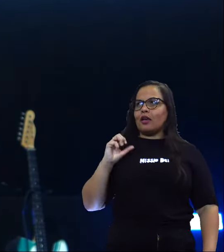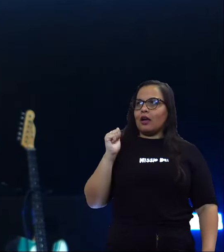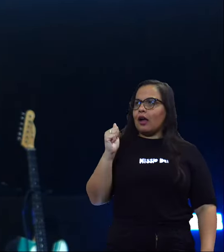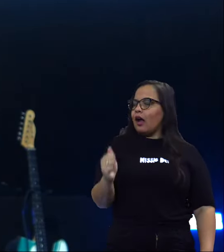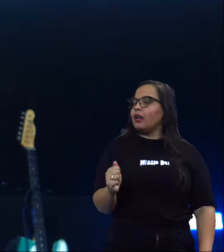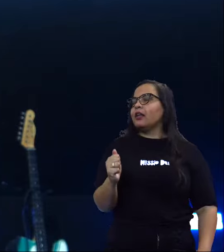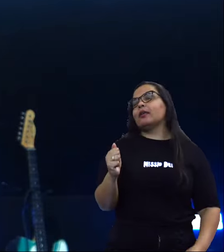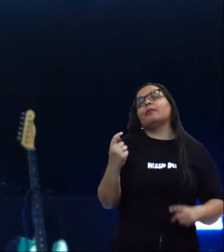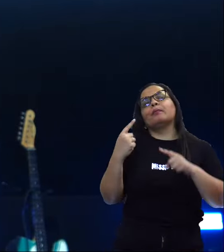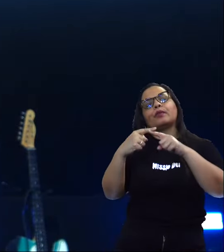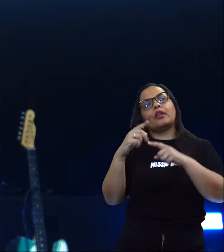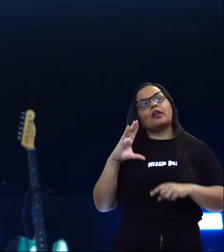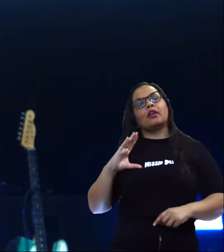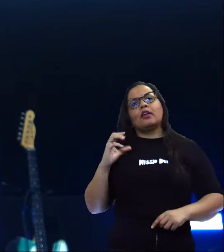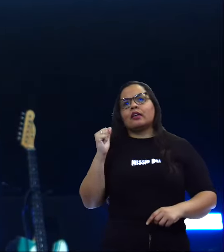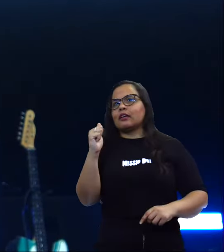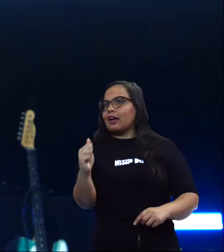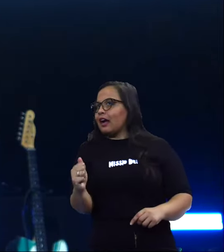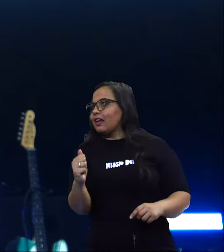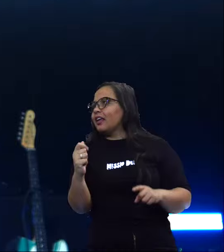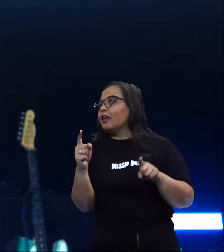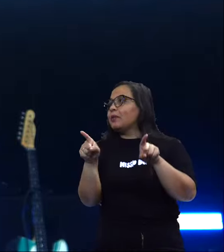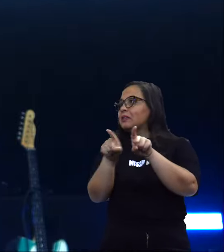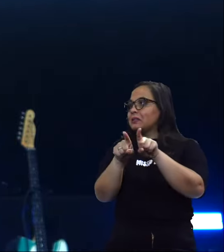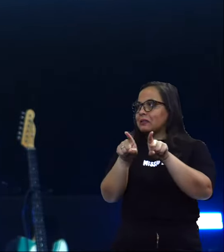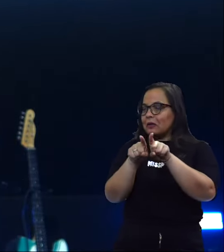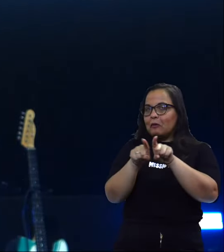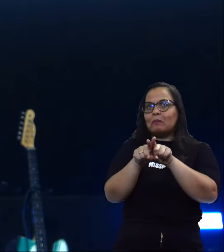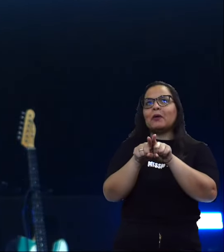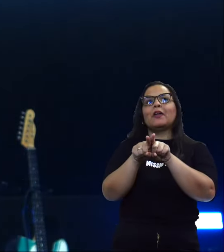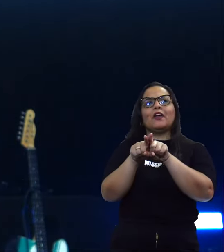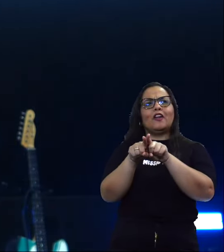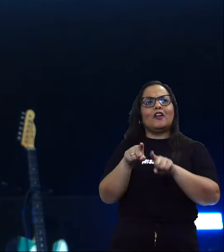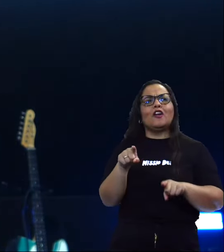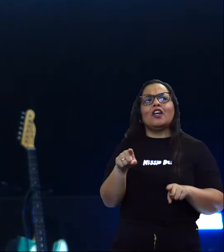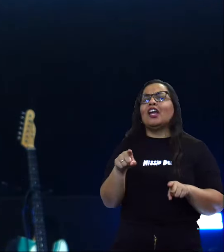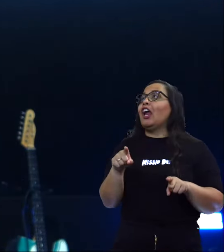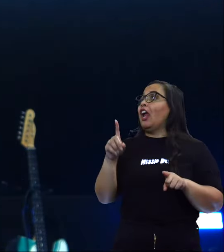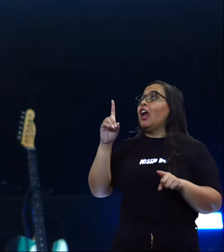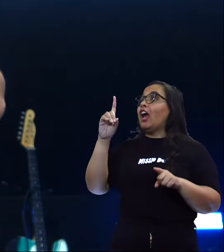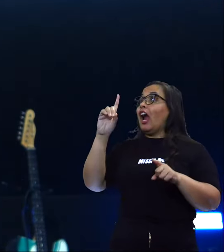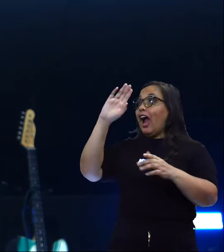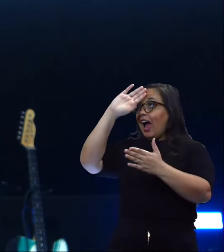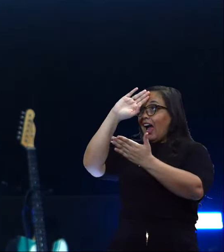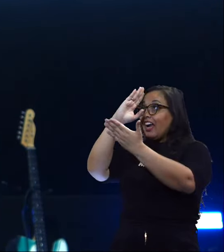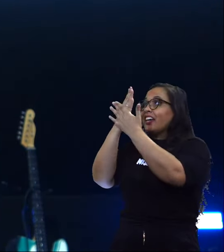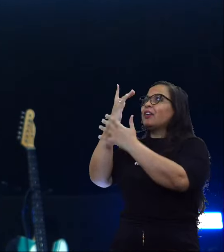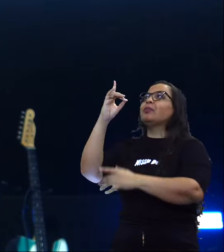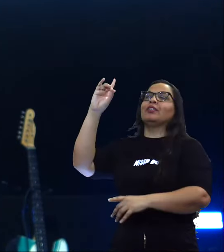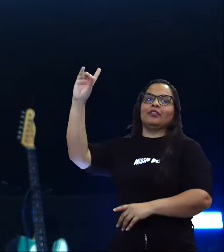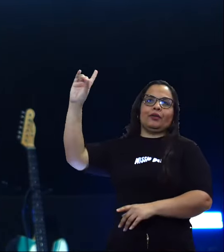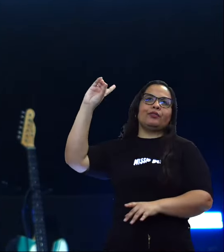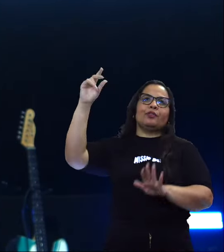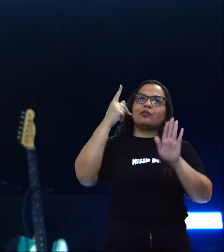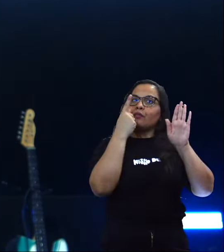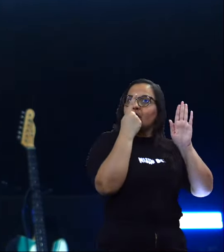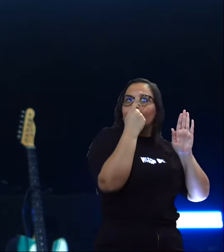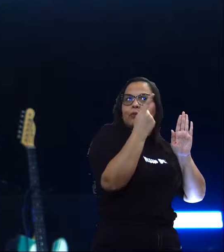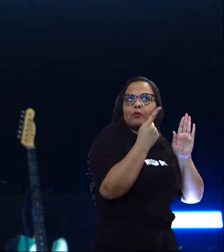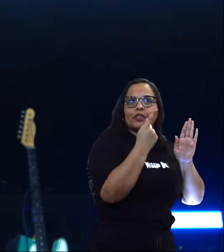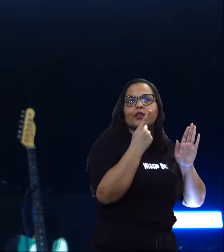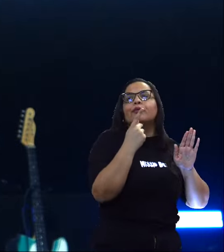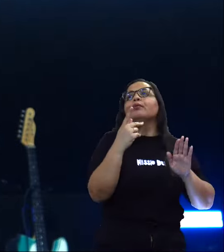igreja precisam entender o seu papel e voltarem a liderar, voltar a cuidar de gente, voltar a abrir mais espaço para que o Senhor